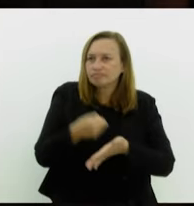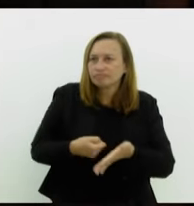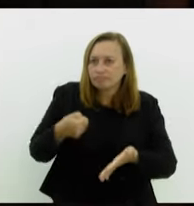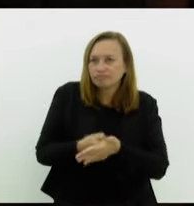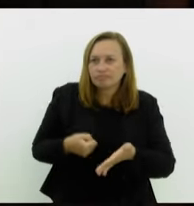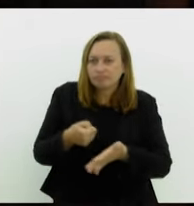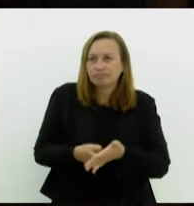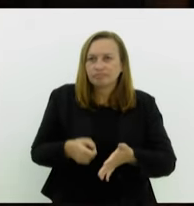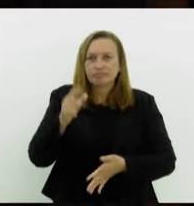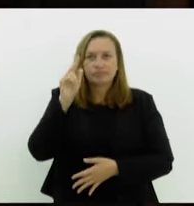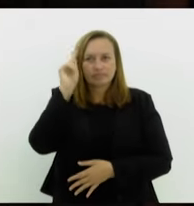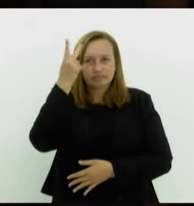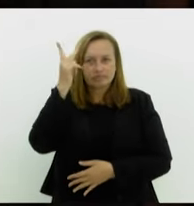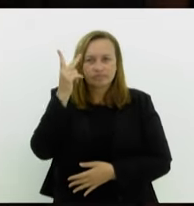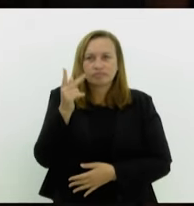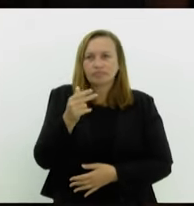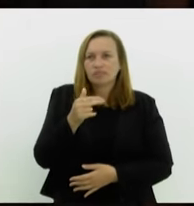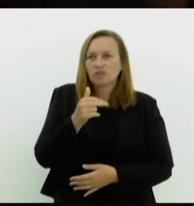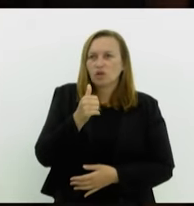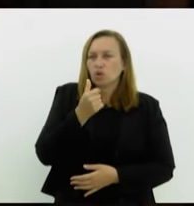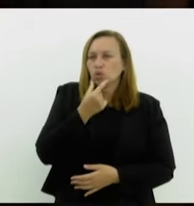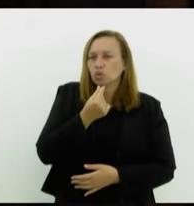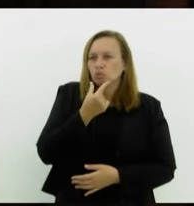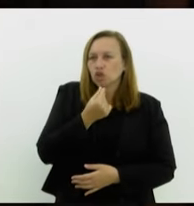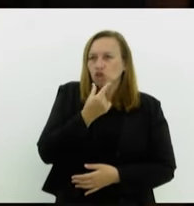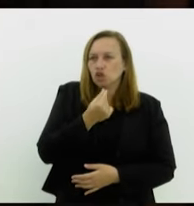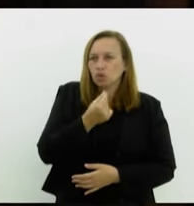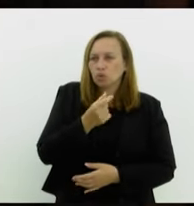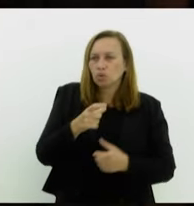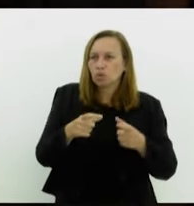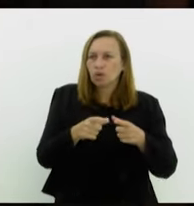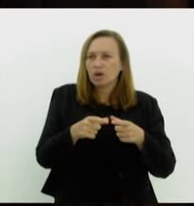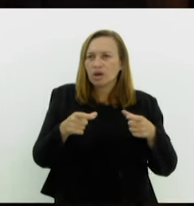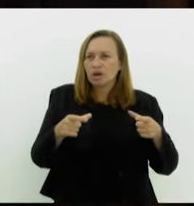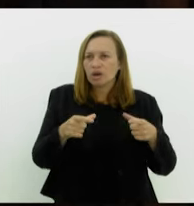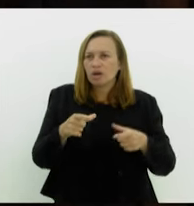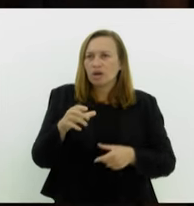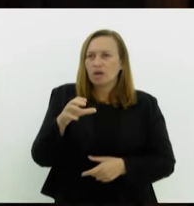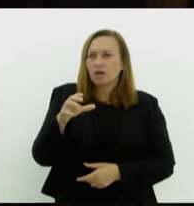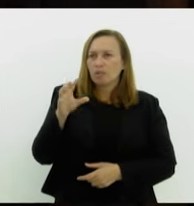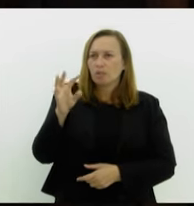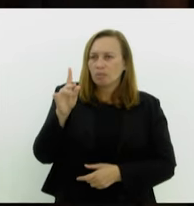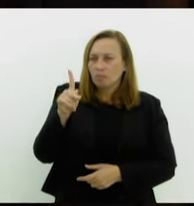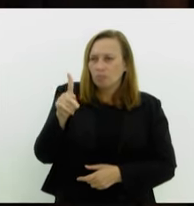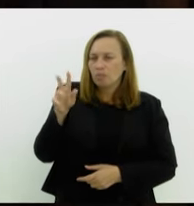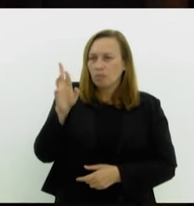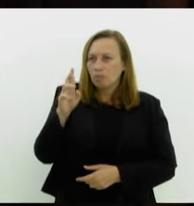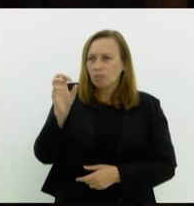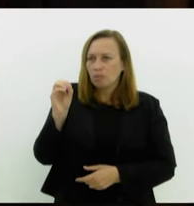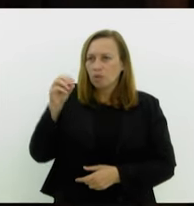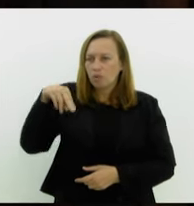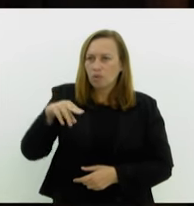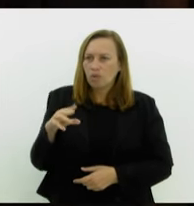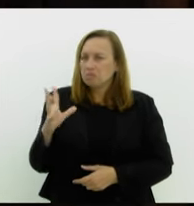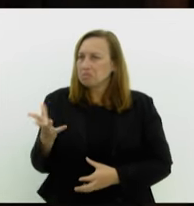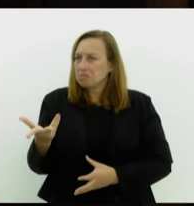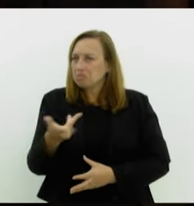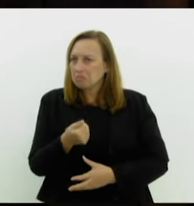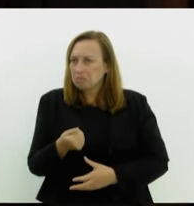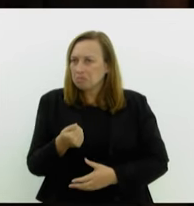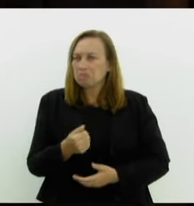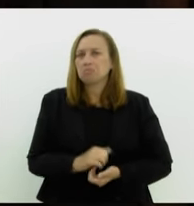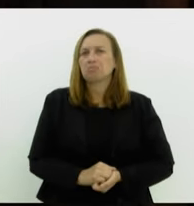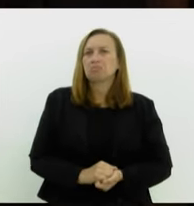história do menino com a carteira do do Procom é isso é maravilhoso isso é a democratização do direito ao